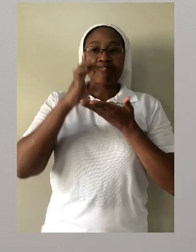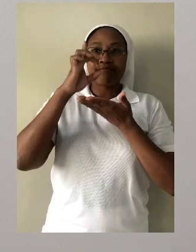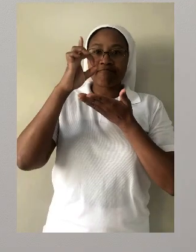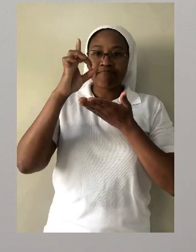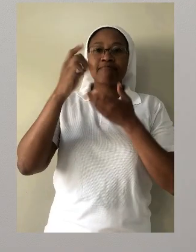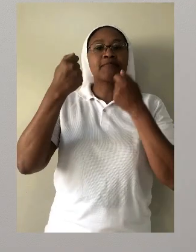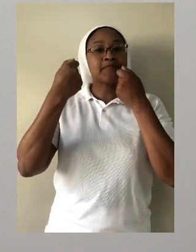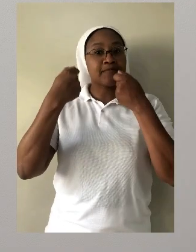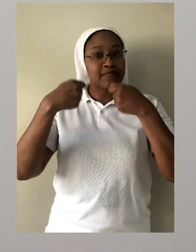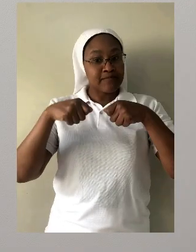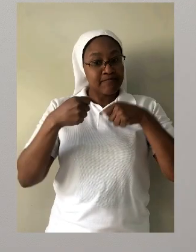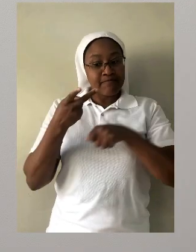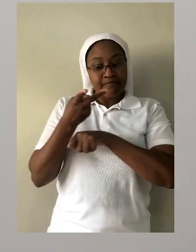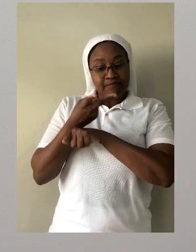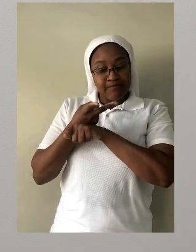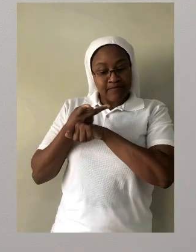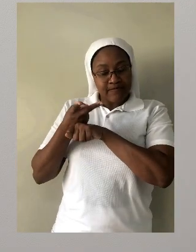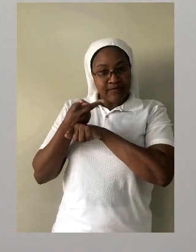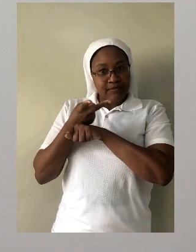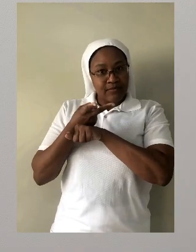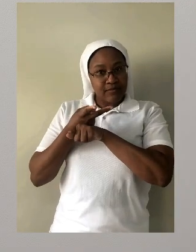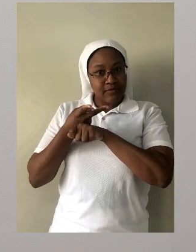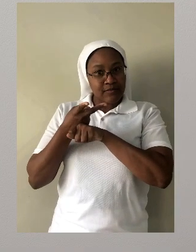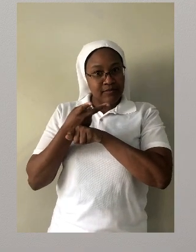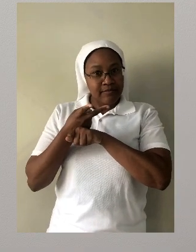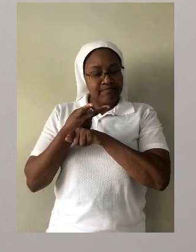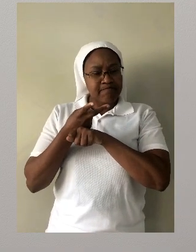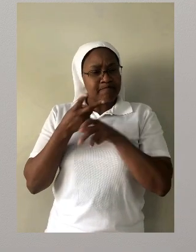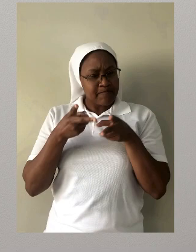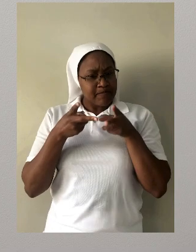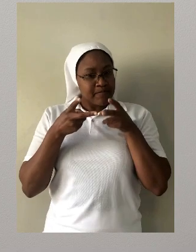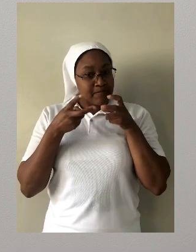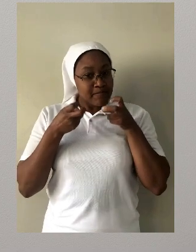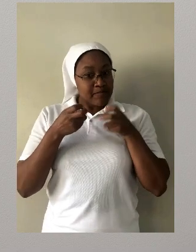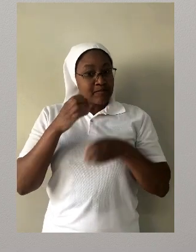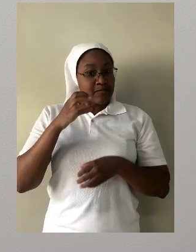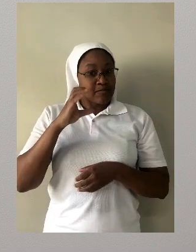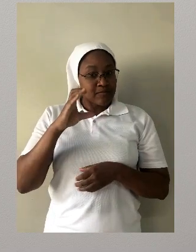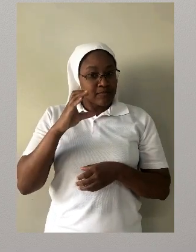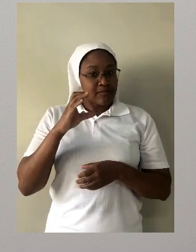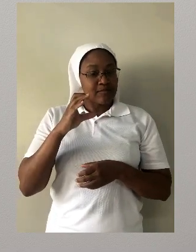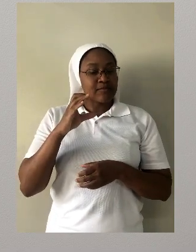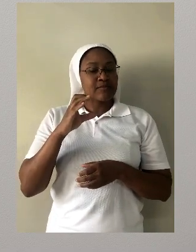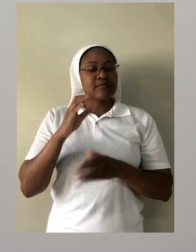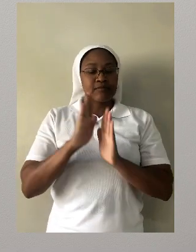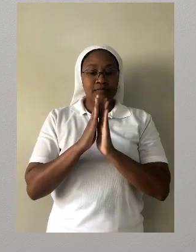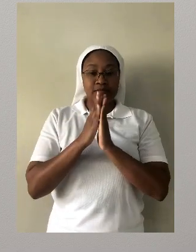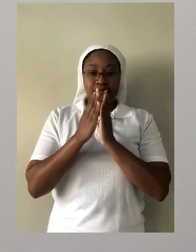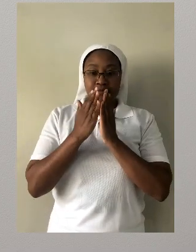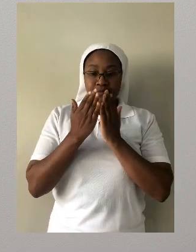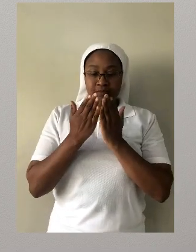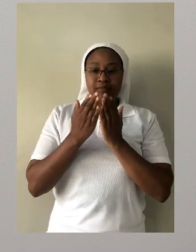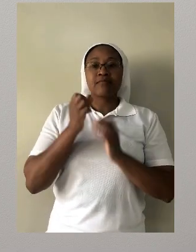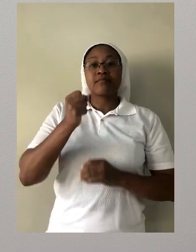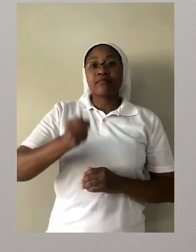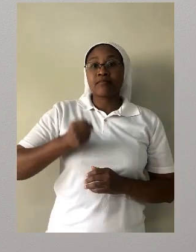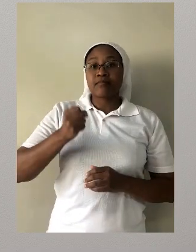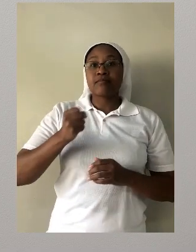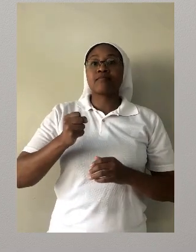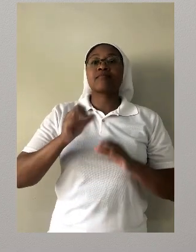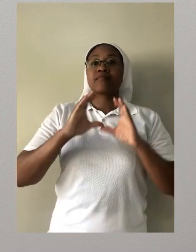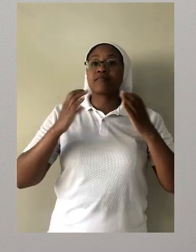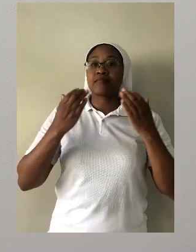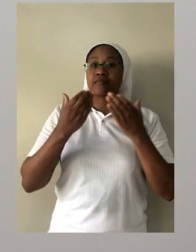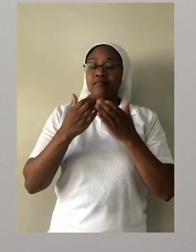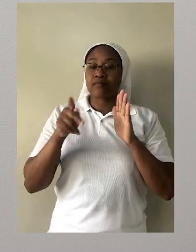A escritura precisa ser procurada. Vejamos o capítulo 3 da animação bíblica da pastoral a partir